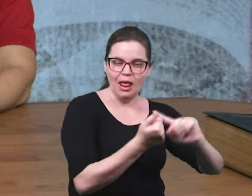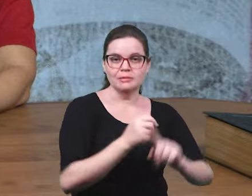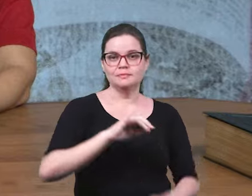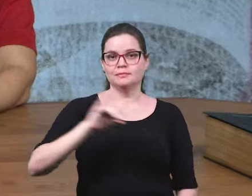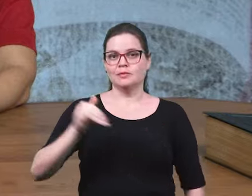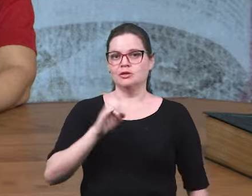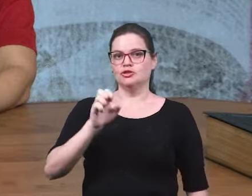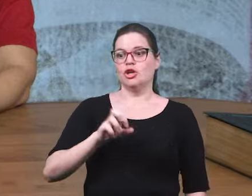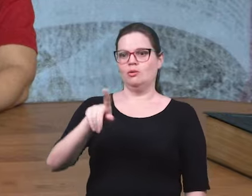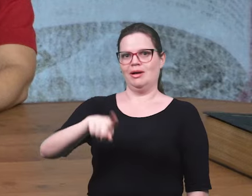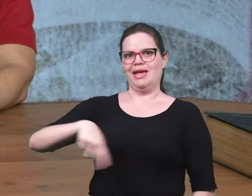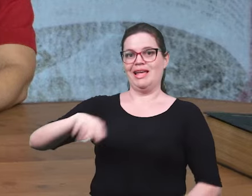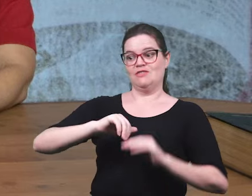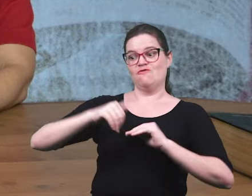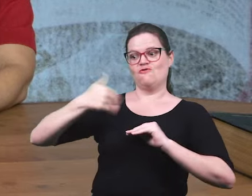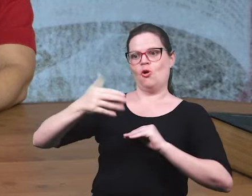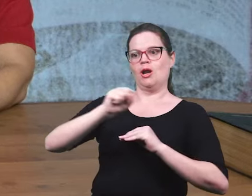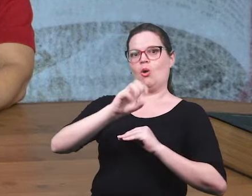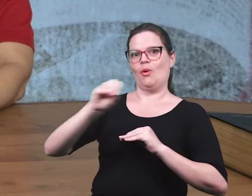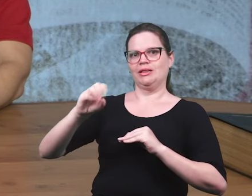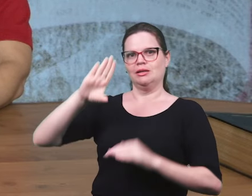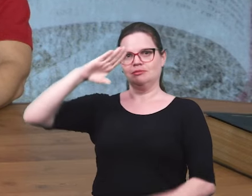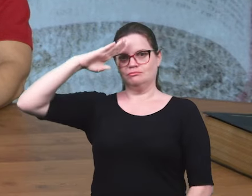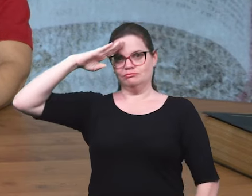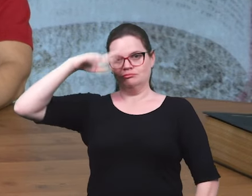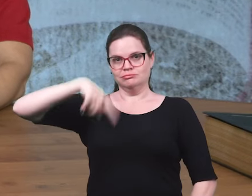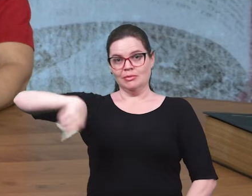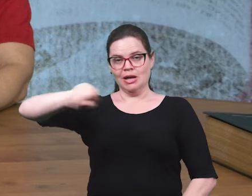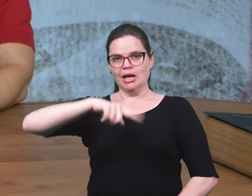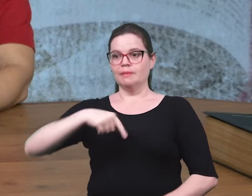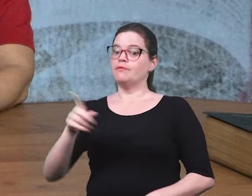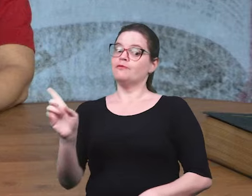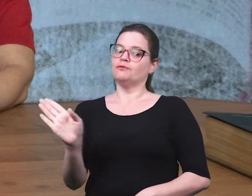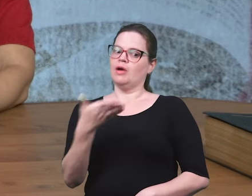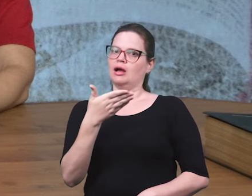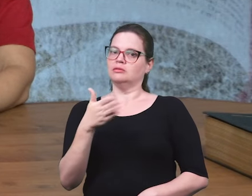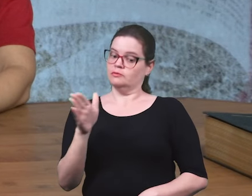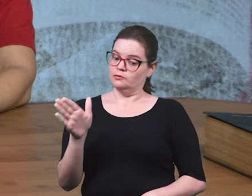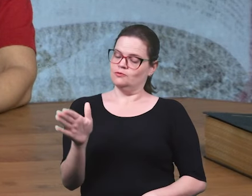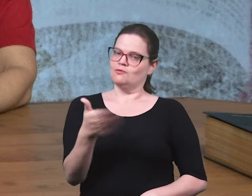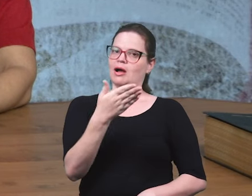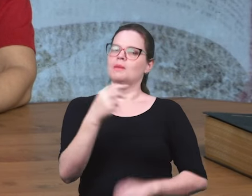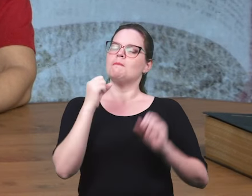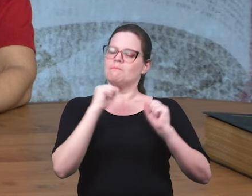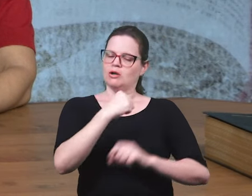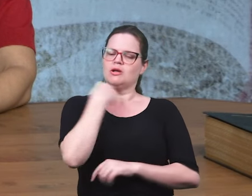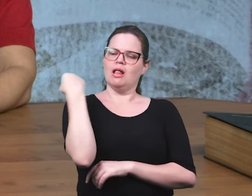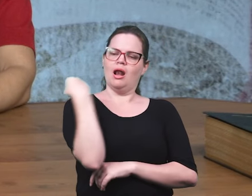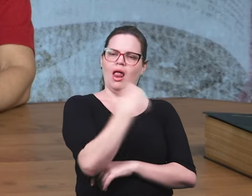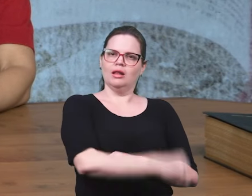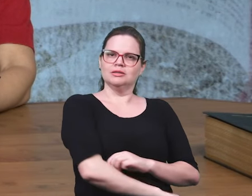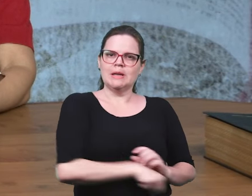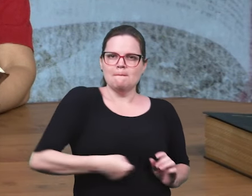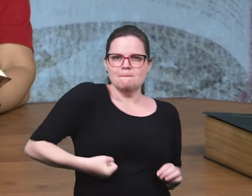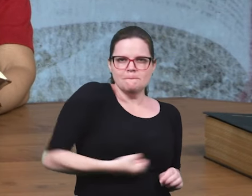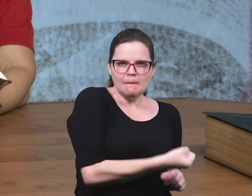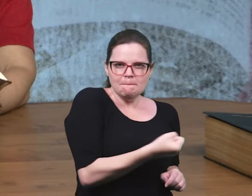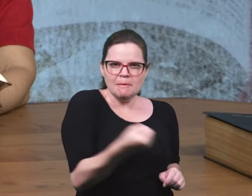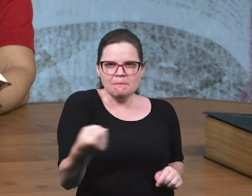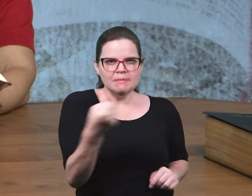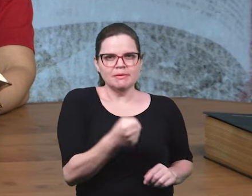Jeú aos da sua guarda e aos capitães: entrai, feri-os, não escape